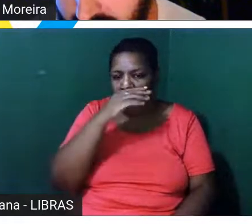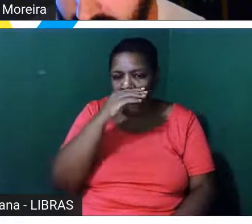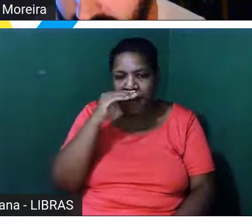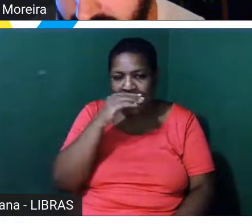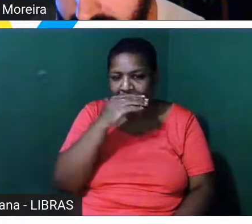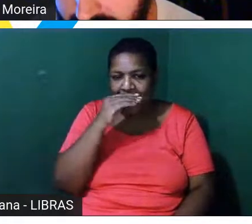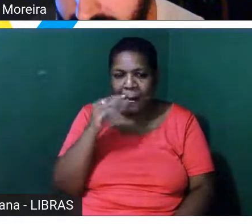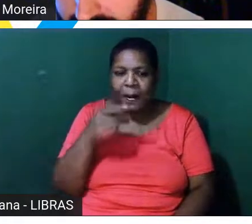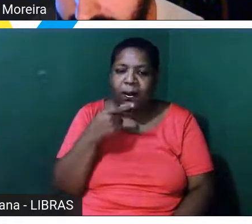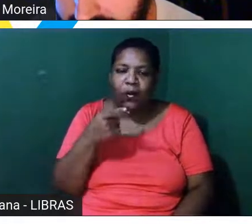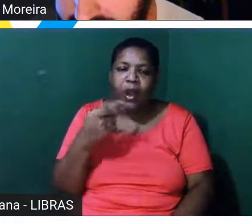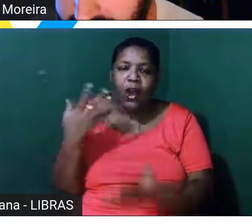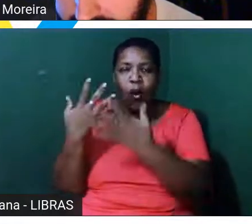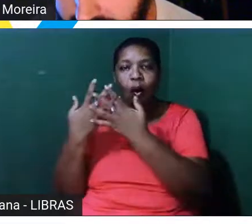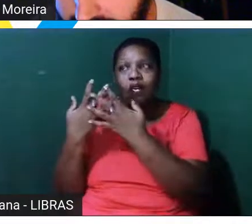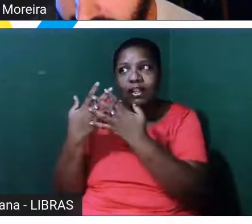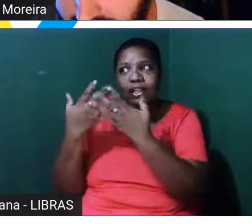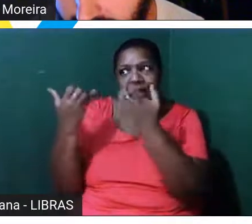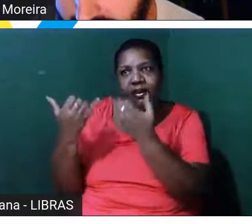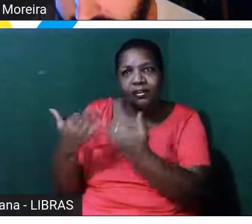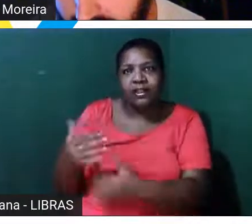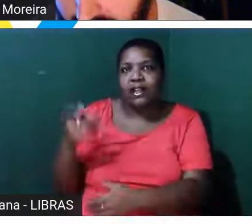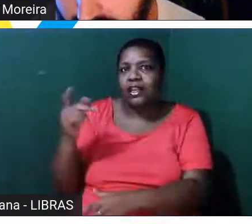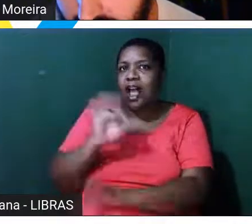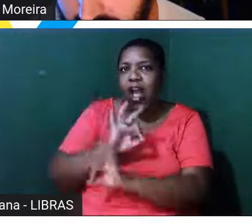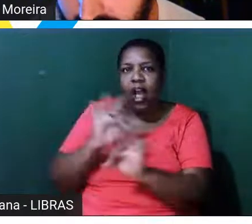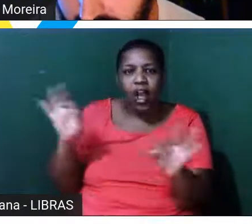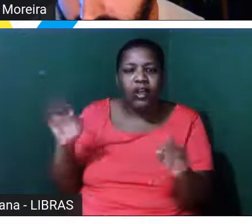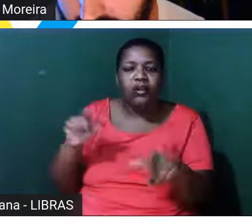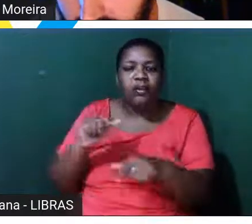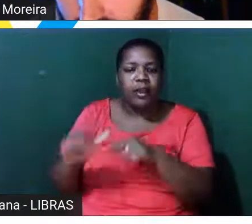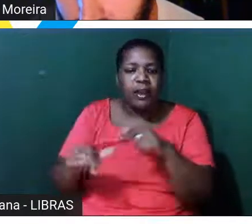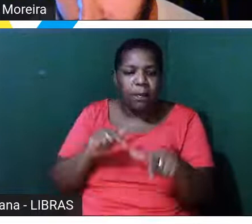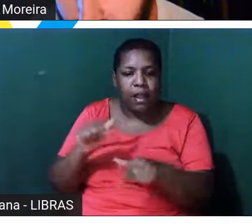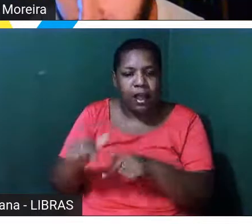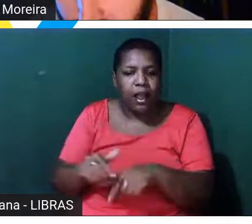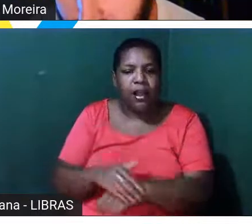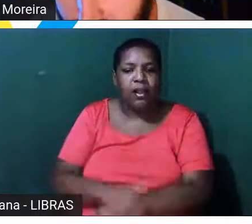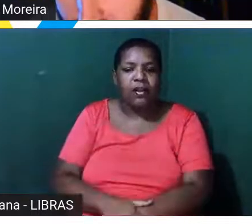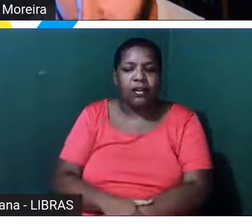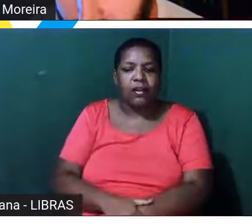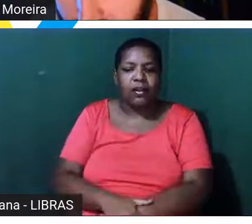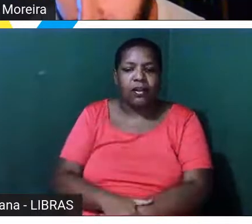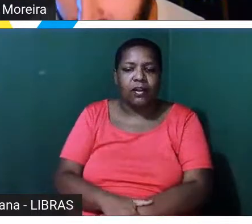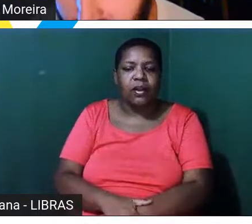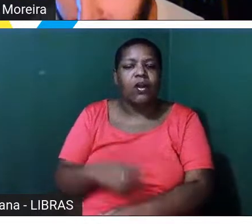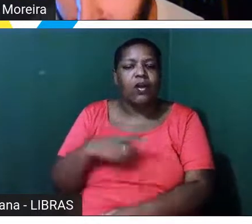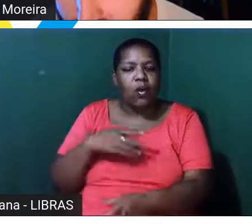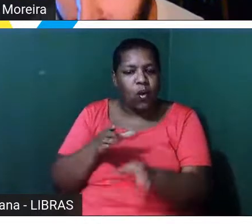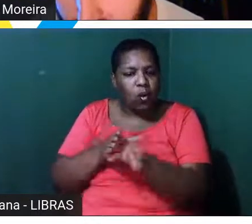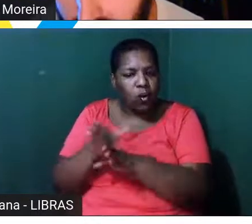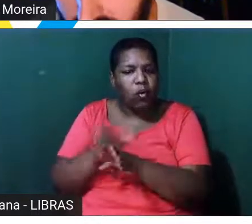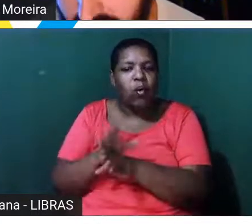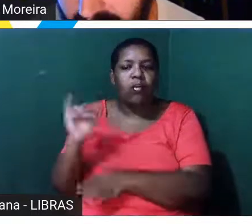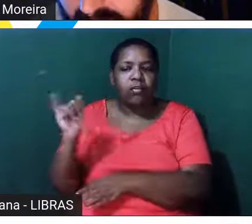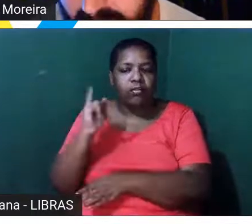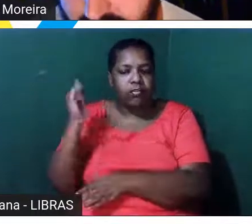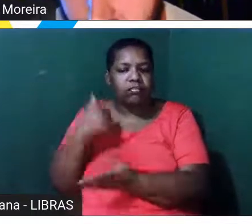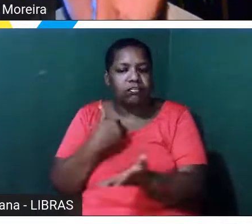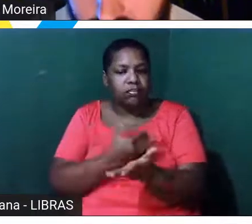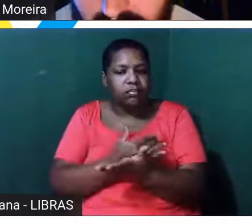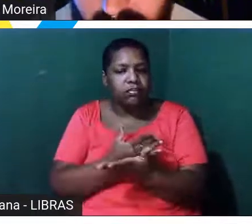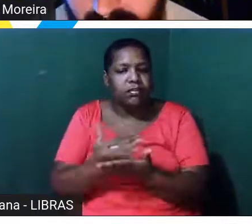são né excelente seu trabalho os conselhos por essenciais principalmente para mim que está